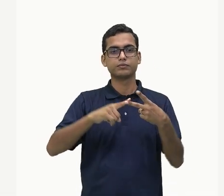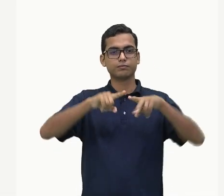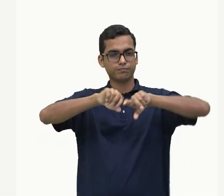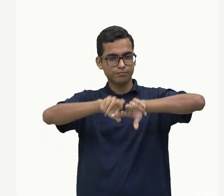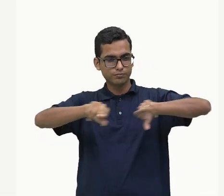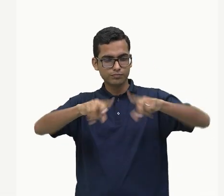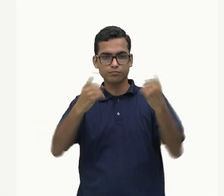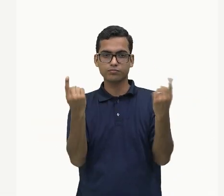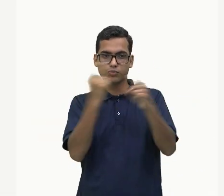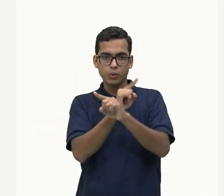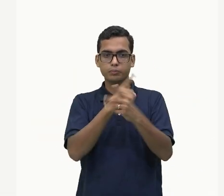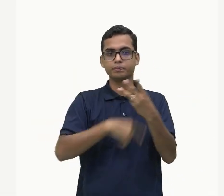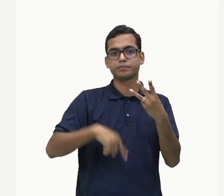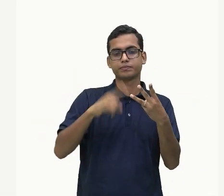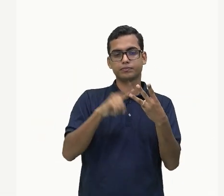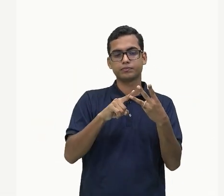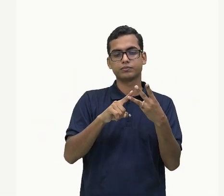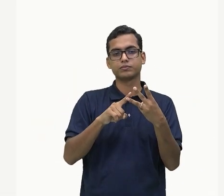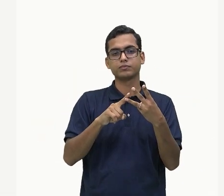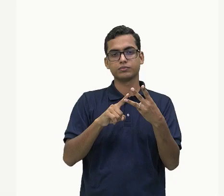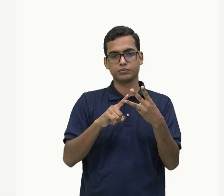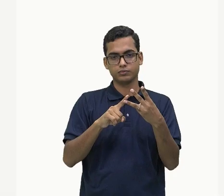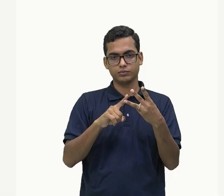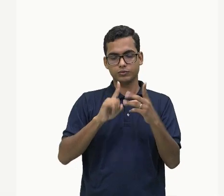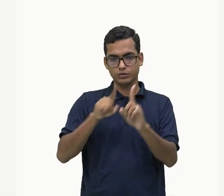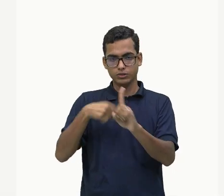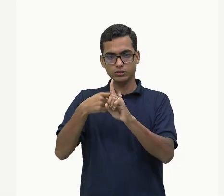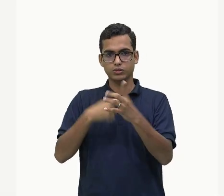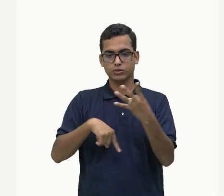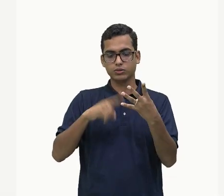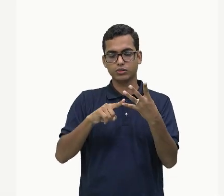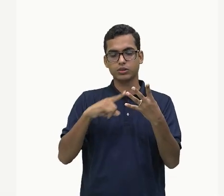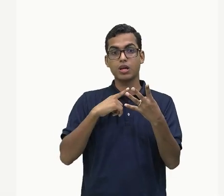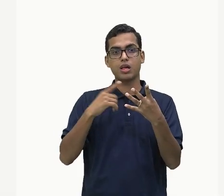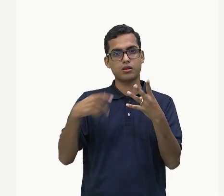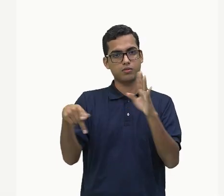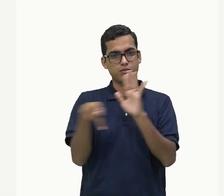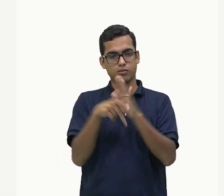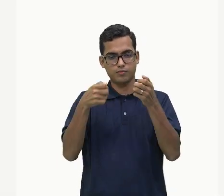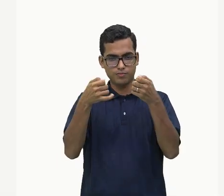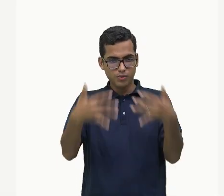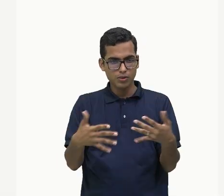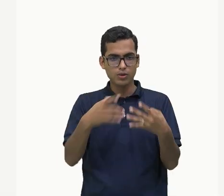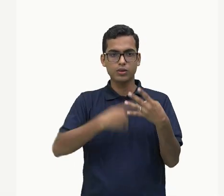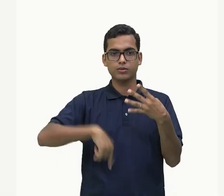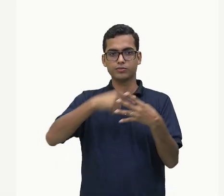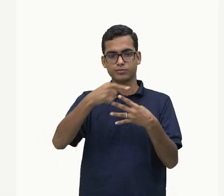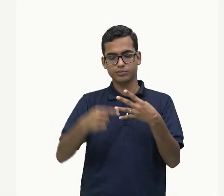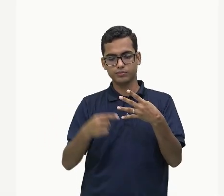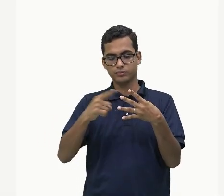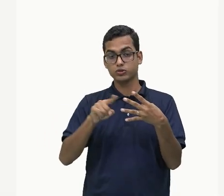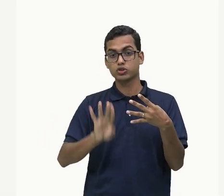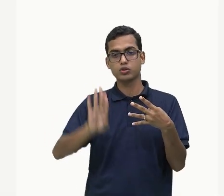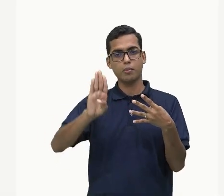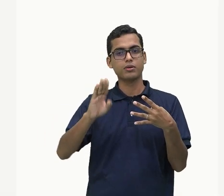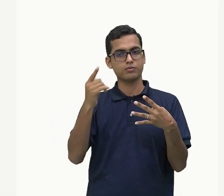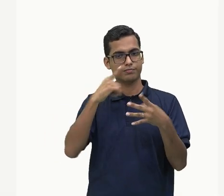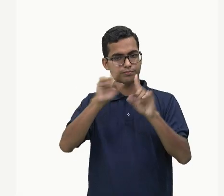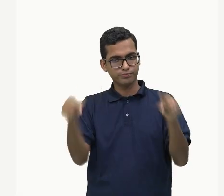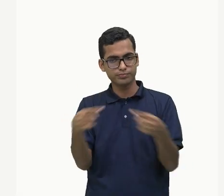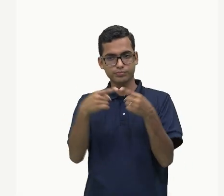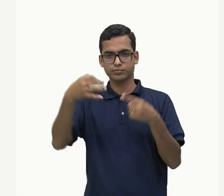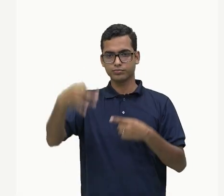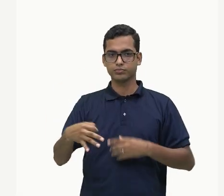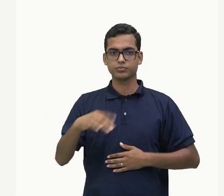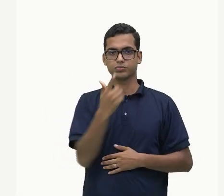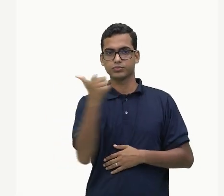de explicação. Nenhuma delas, com exceção da letra B, preenche corretamente a lacuna. Outro